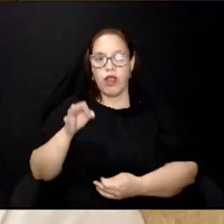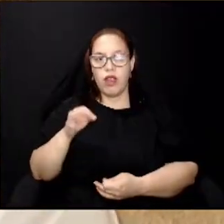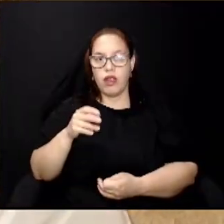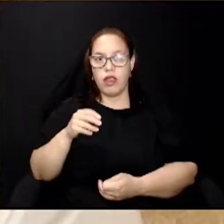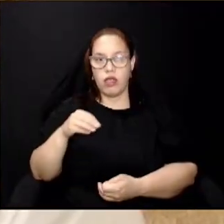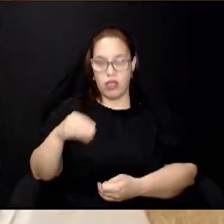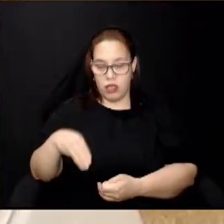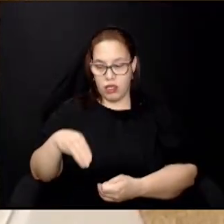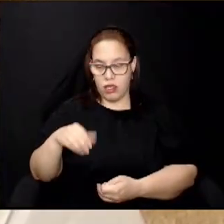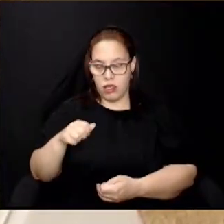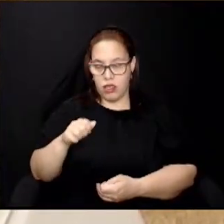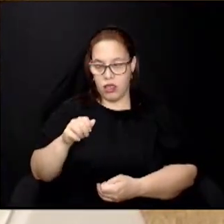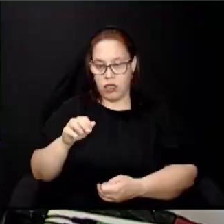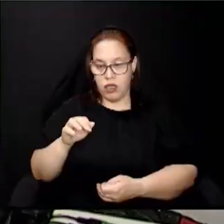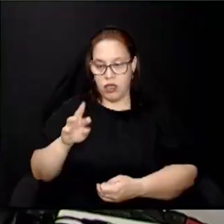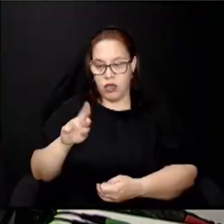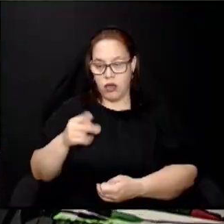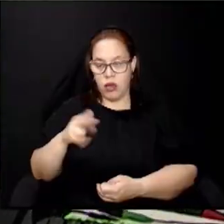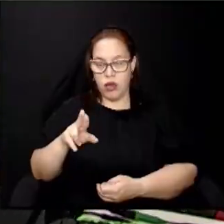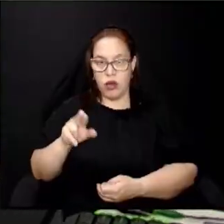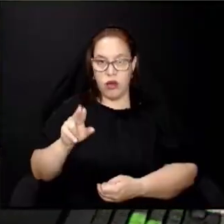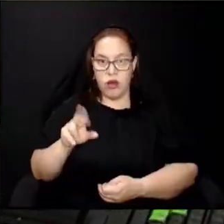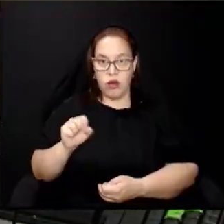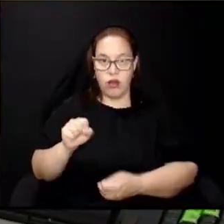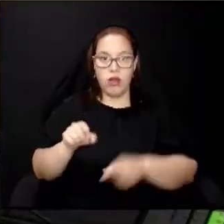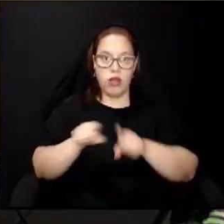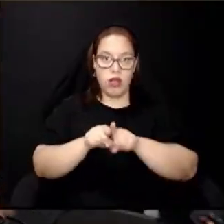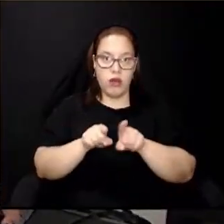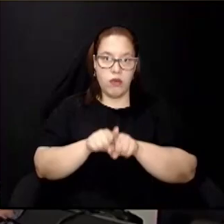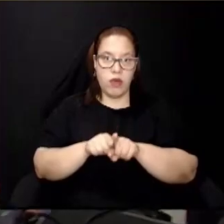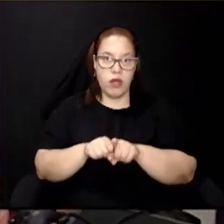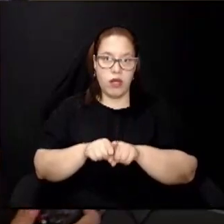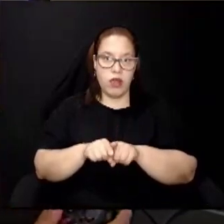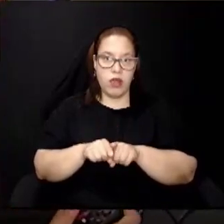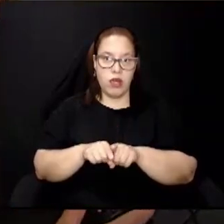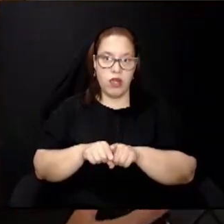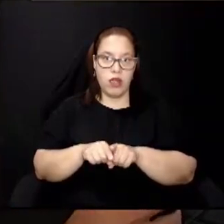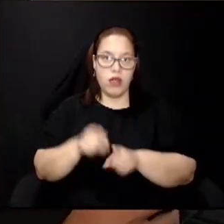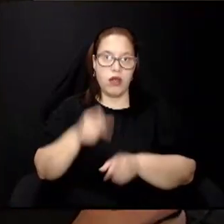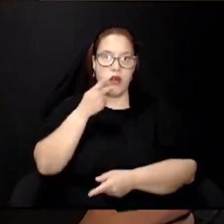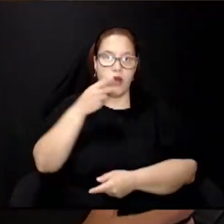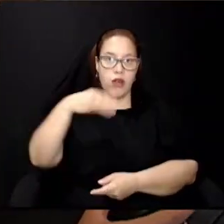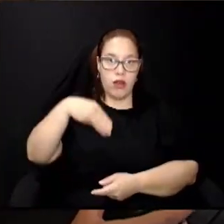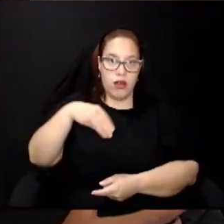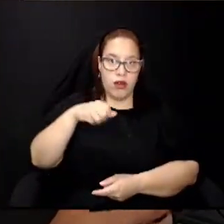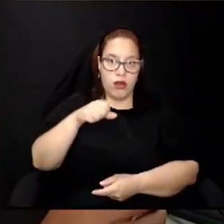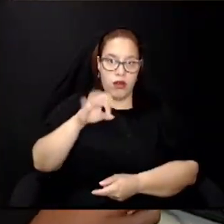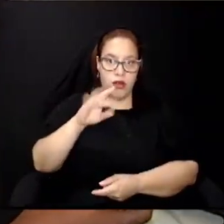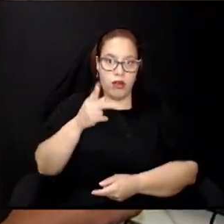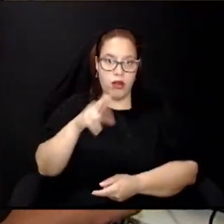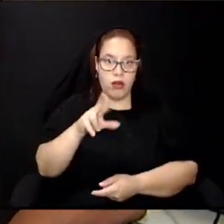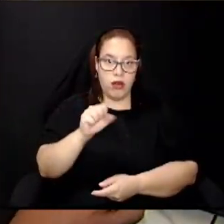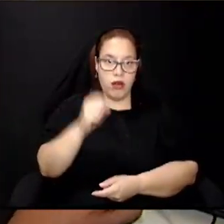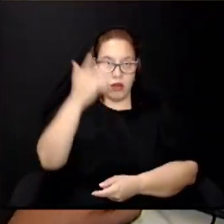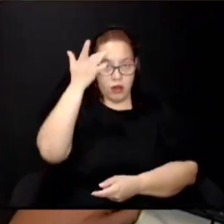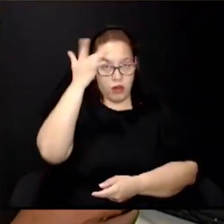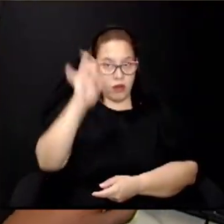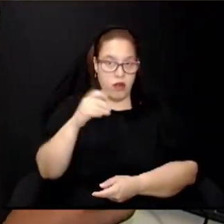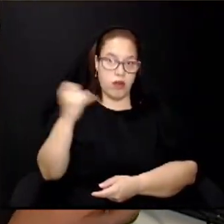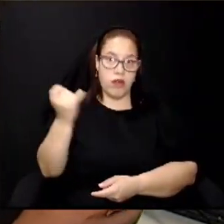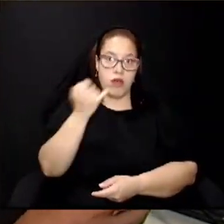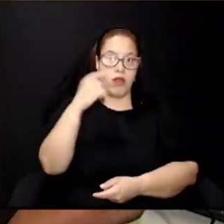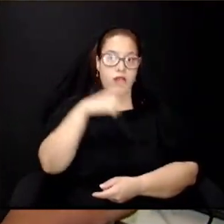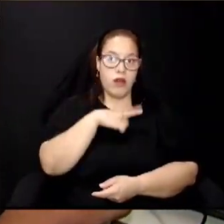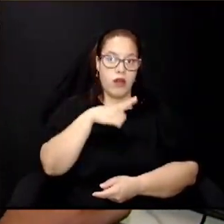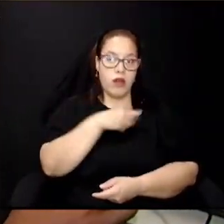começava, passava um pouquinho, ele vinha e fazia também, né? Inclusive eu digo para o Mateus muito assim, filho, você não sabe a importância que você tem na vida do seu